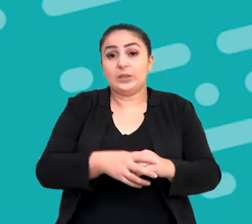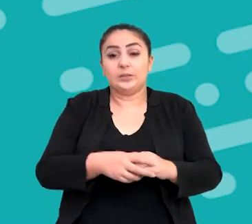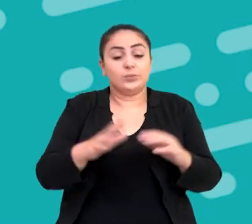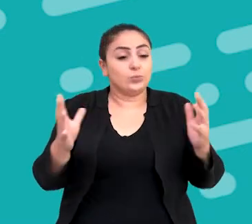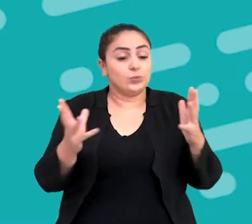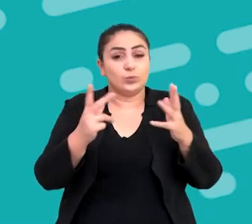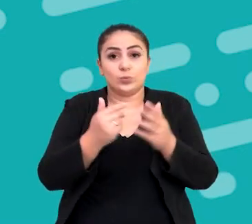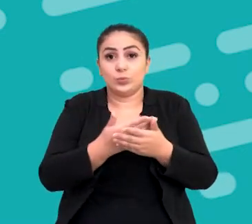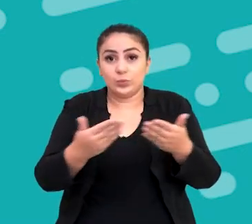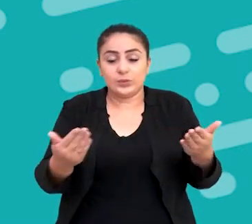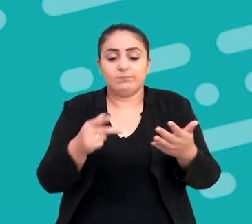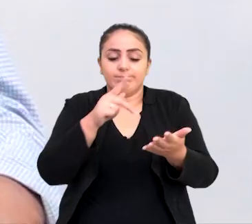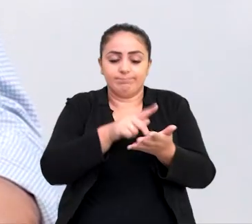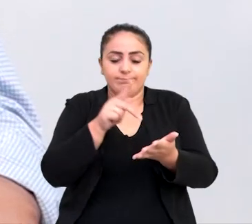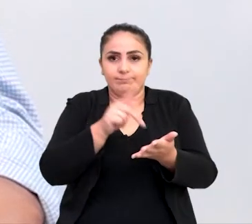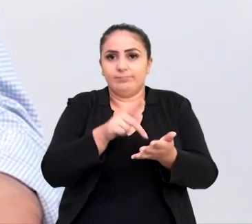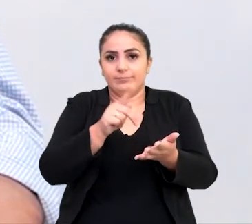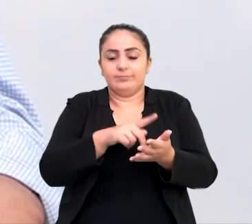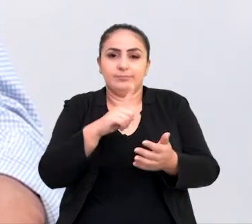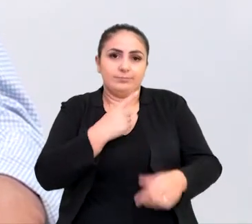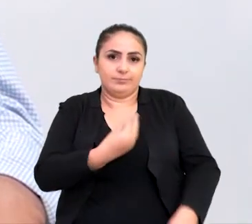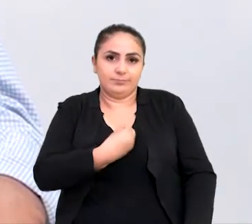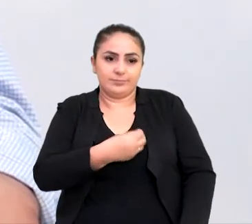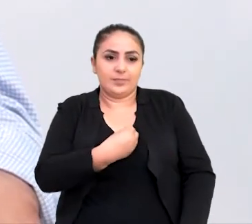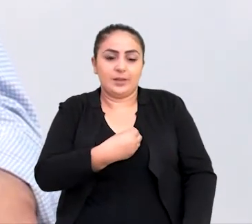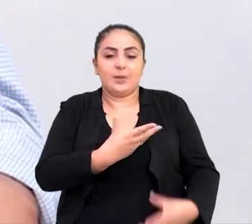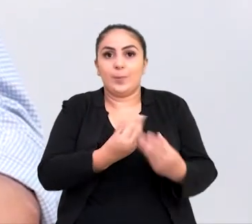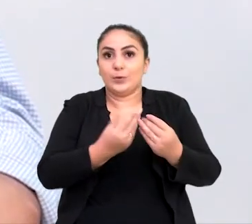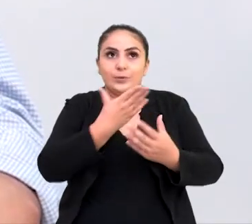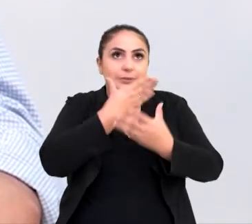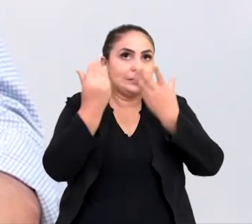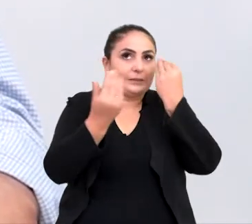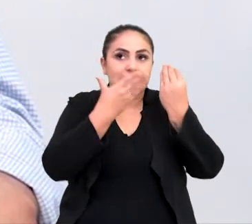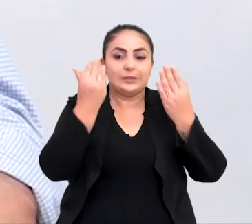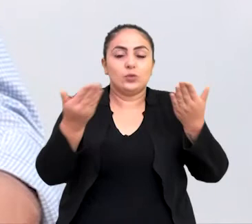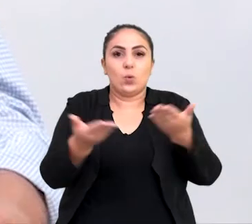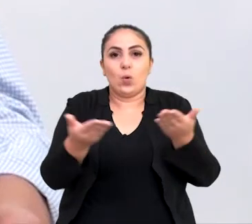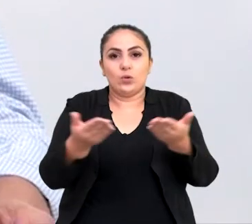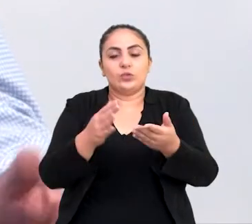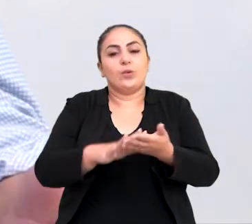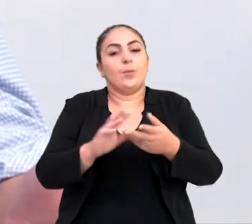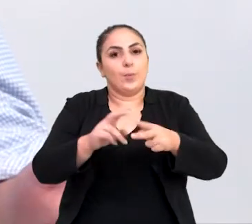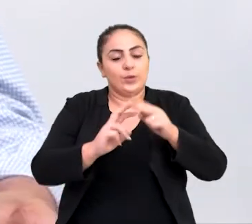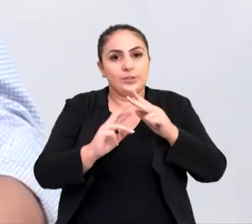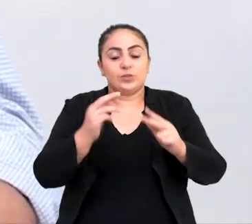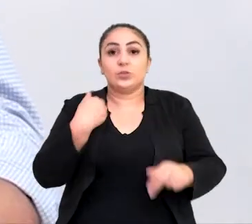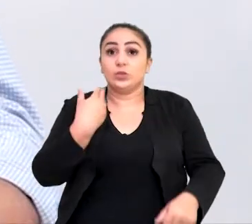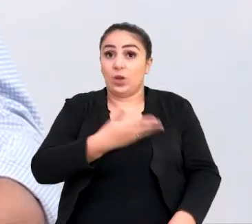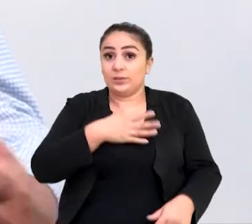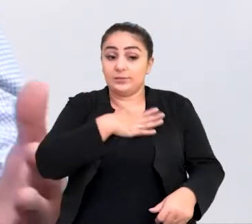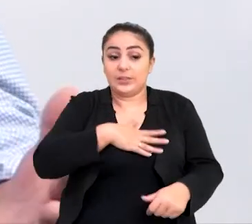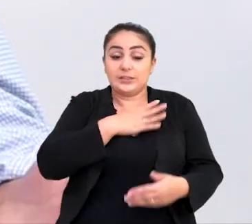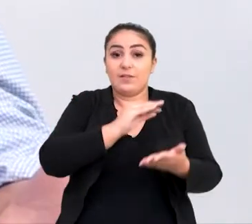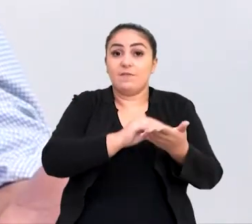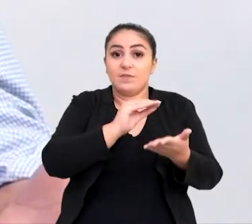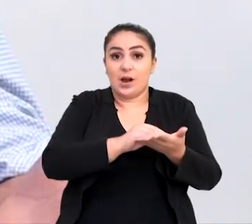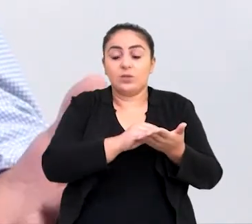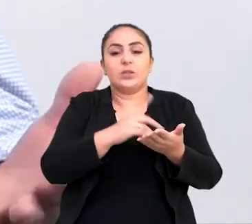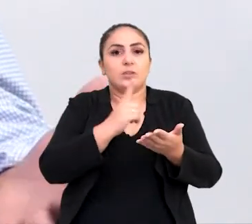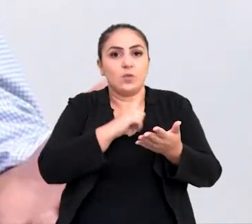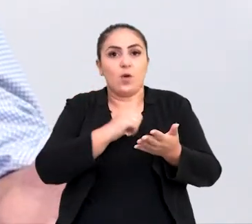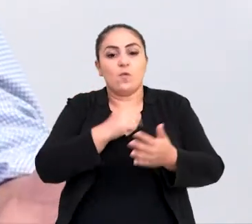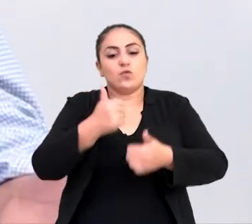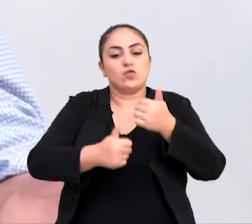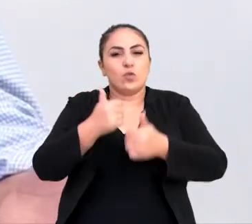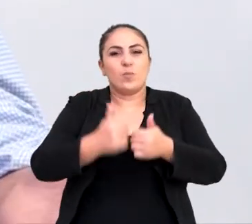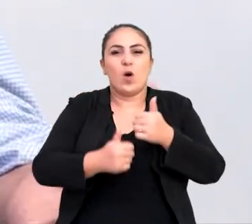Então isso aí realmente tá bastante esquecido. E a gente acha falta, né? Nós tínhamos nosso futebol